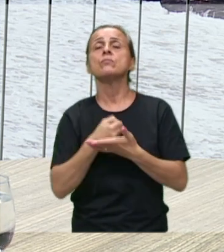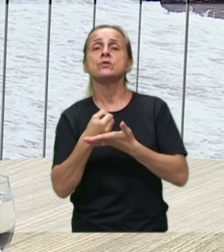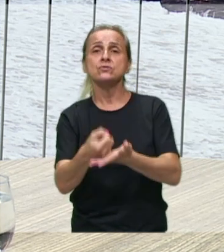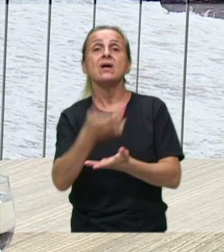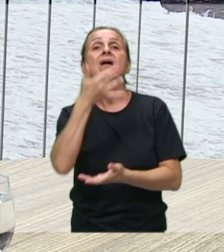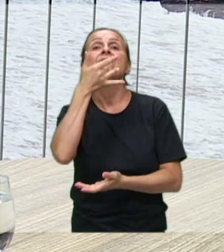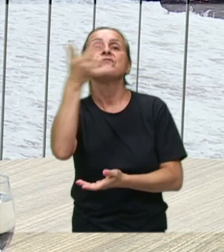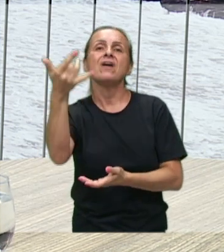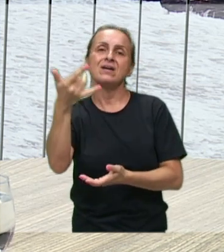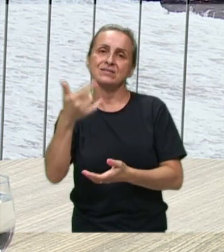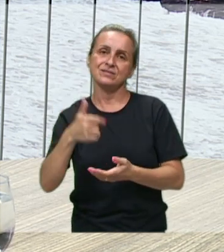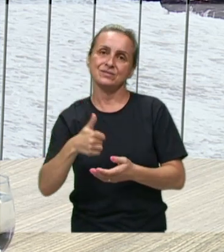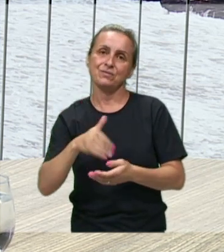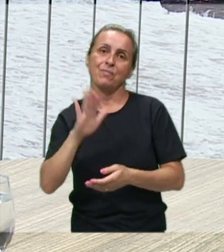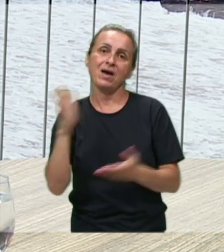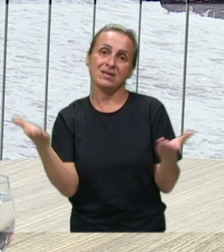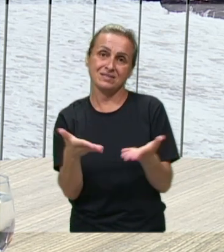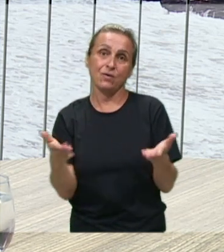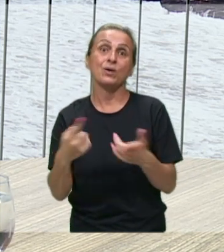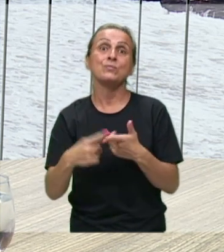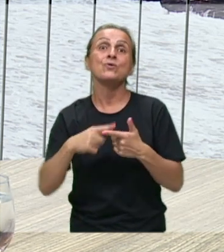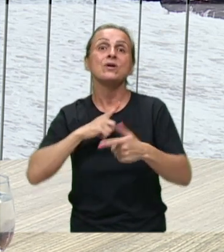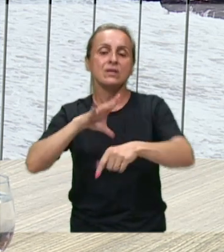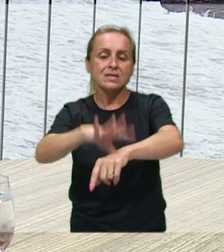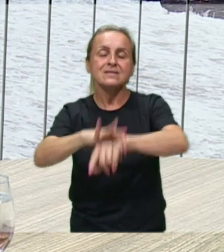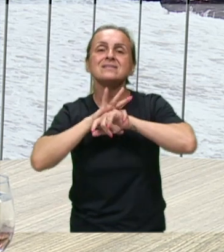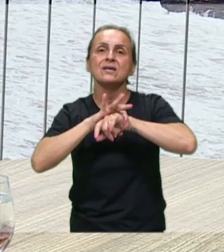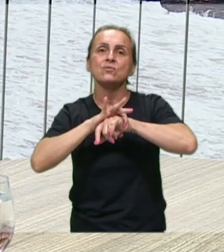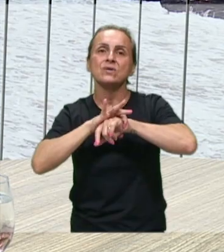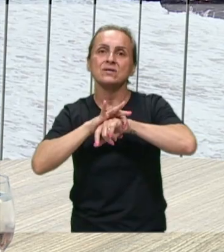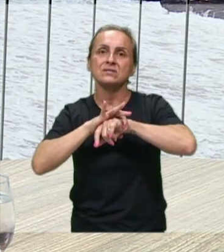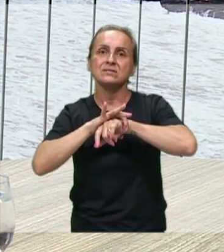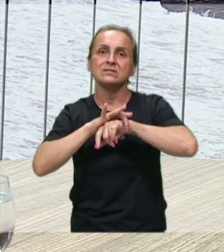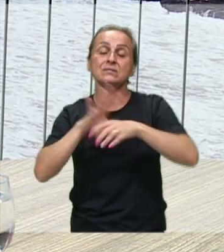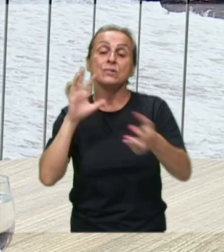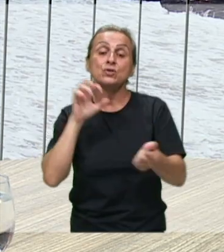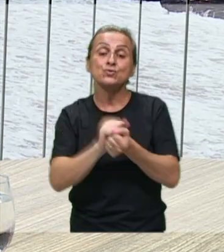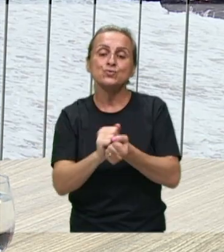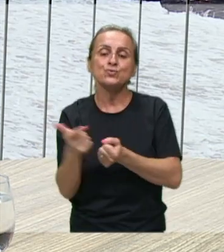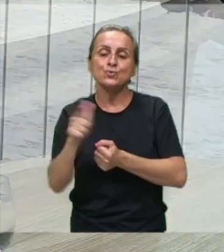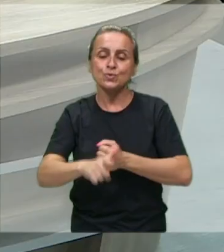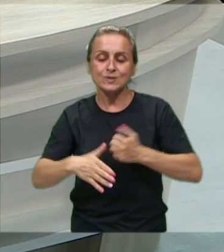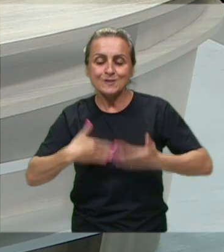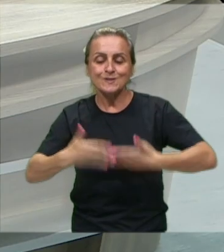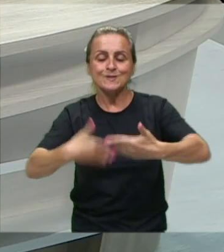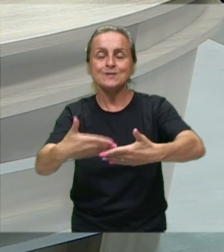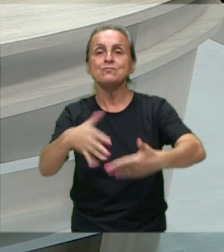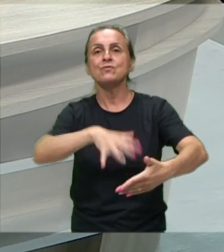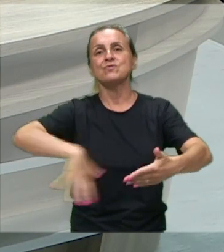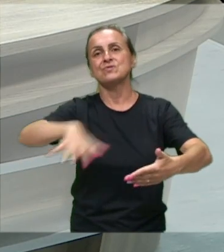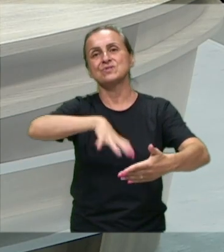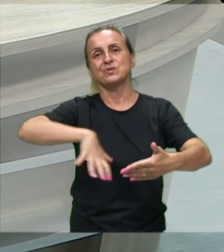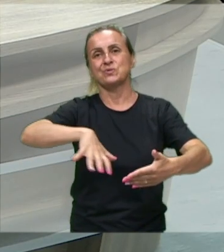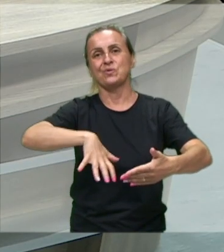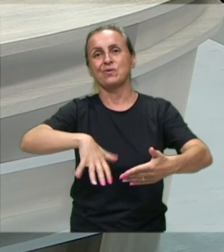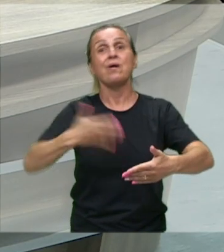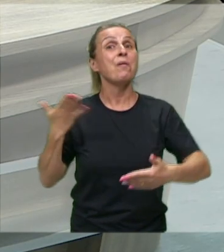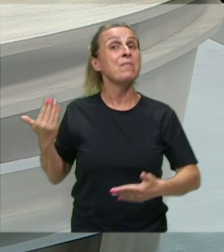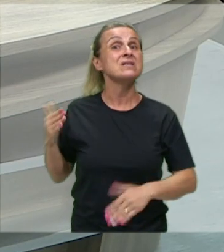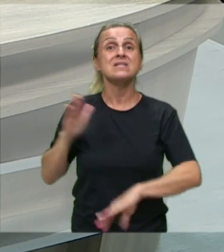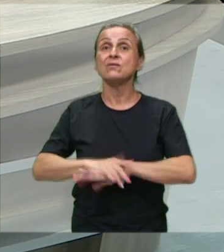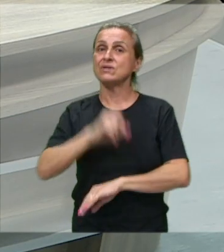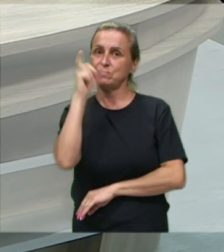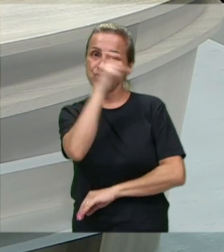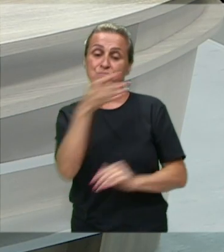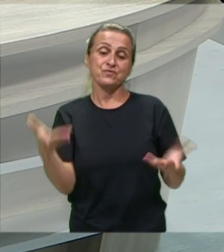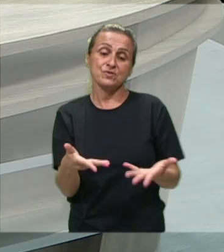dá segurança para que possamos juntos desenvolver o setor. Não podemos mais ficar naquela mesmice ou amadorismo de